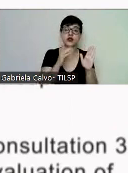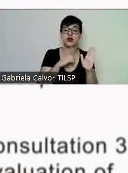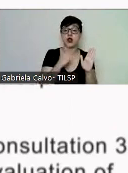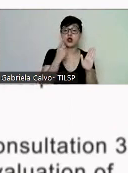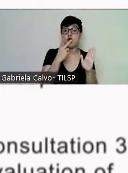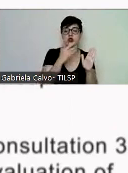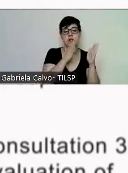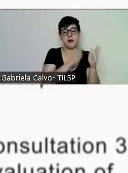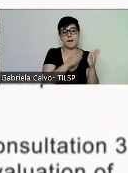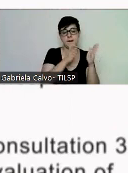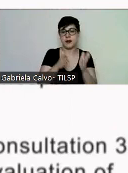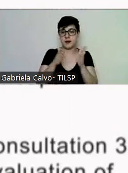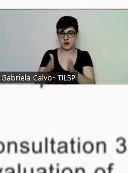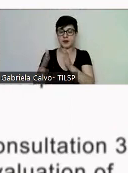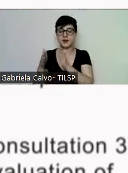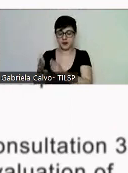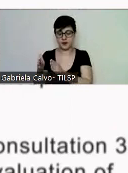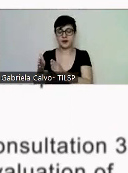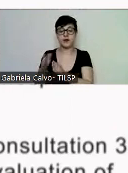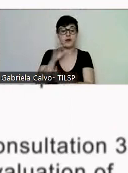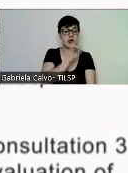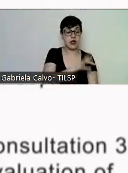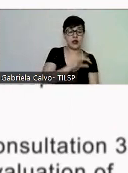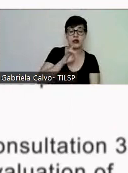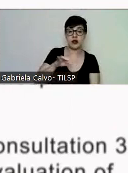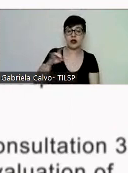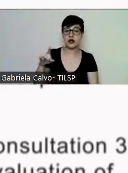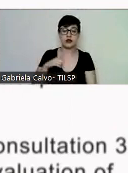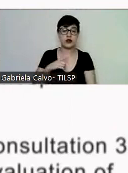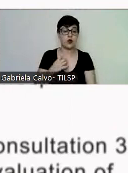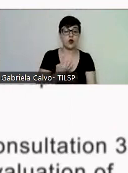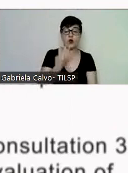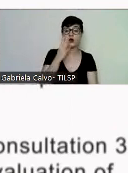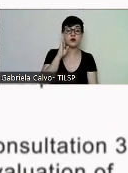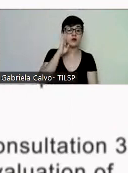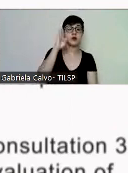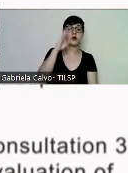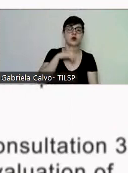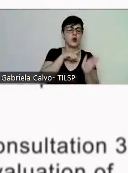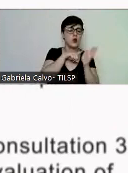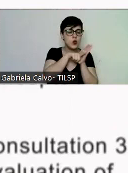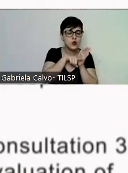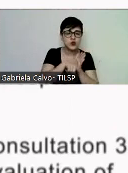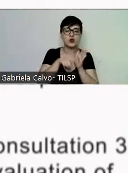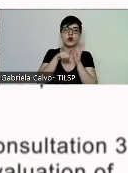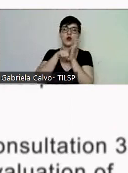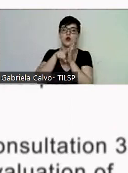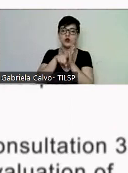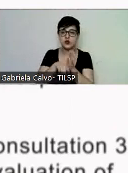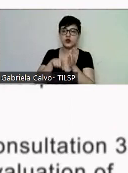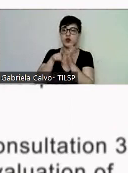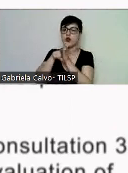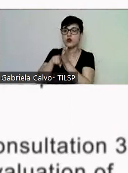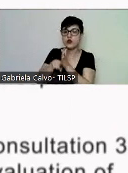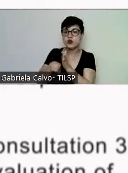durante as quais nós temos quatro grandes momentos de consultas né consultas com os comitês e